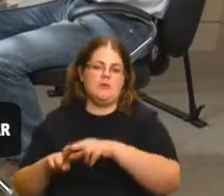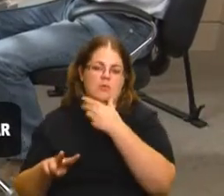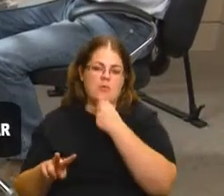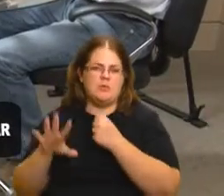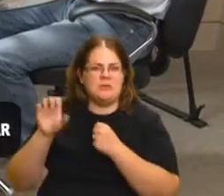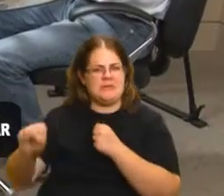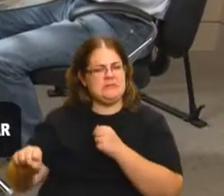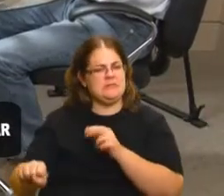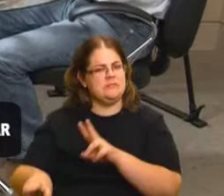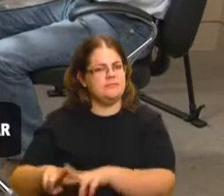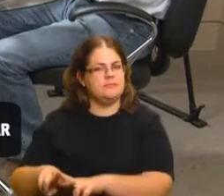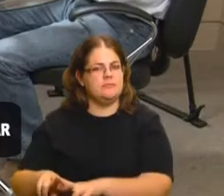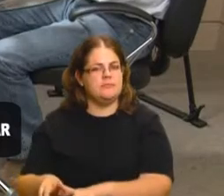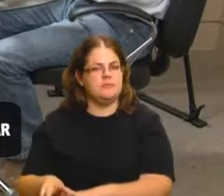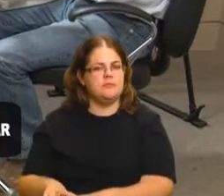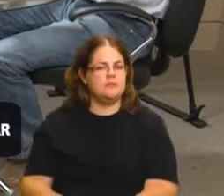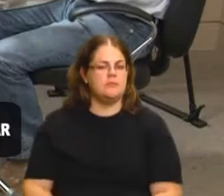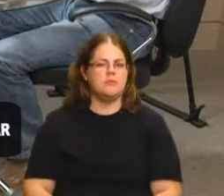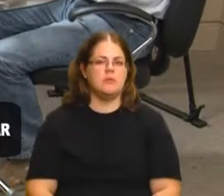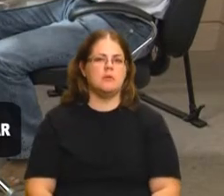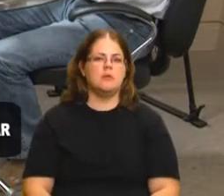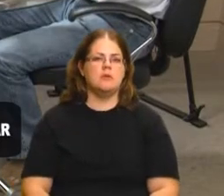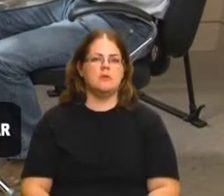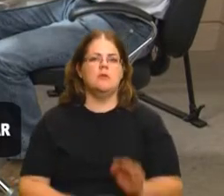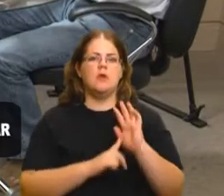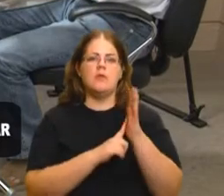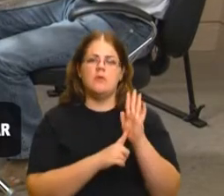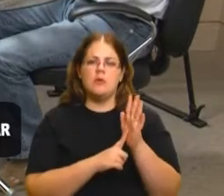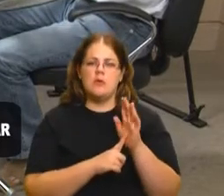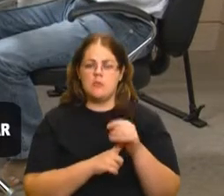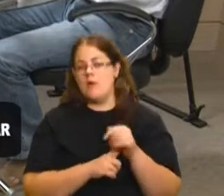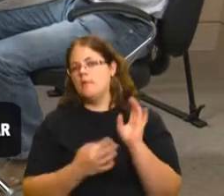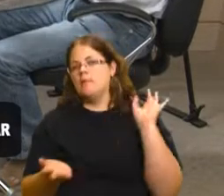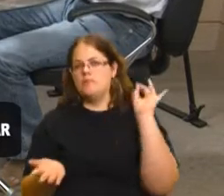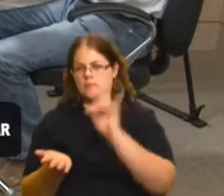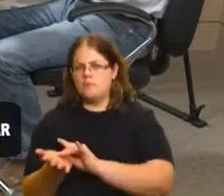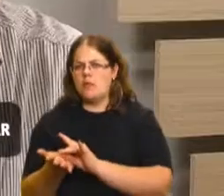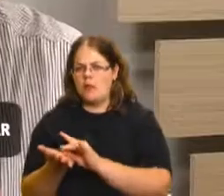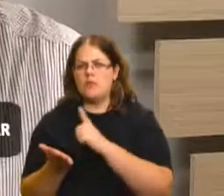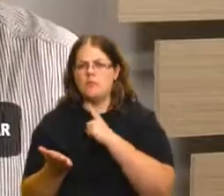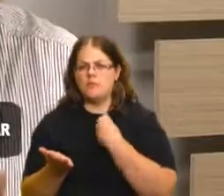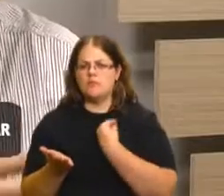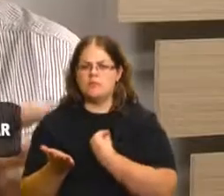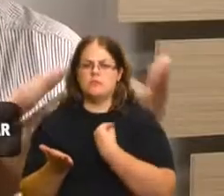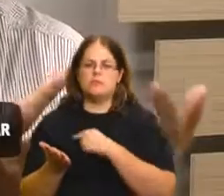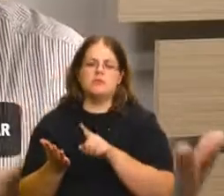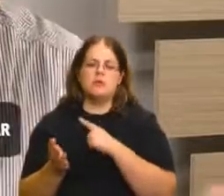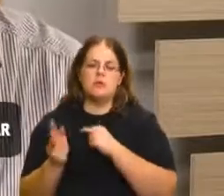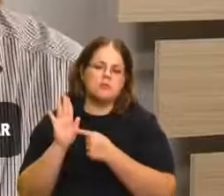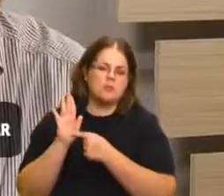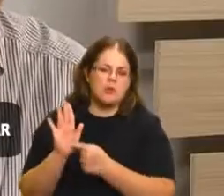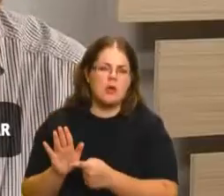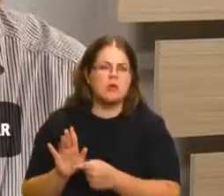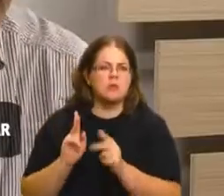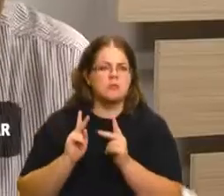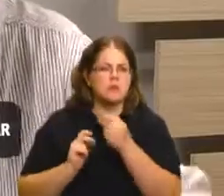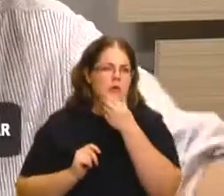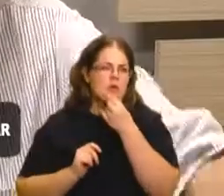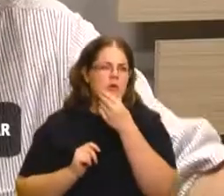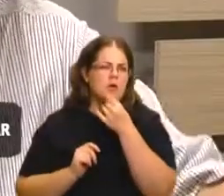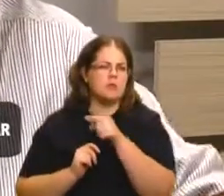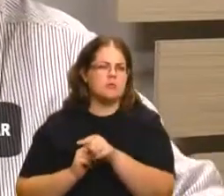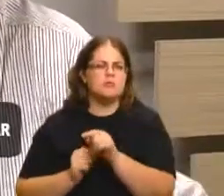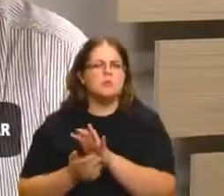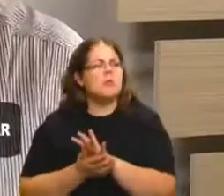preso. Então, o filme foi feito com base em fatos reais, e o filme mostra o que passava uma pessoa, um